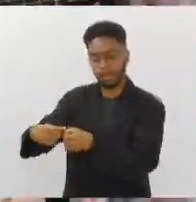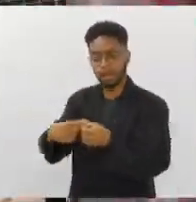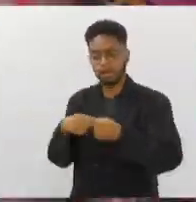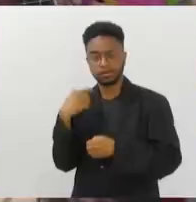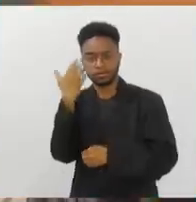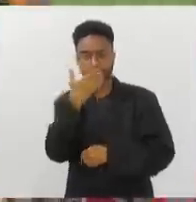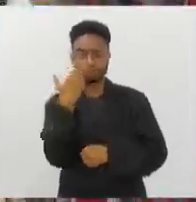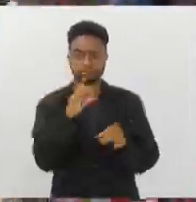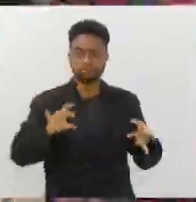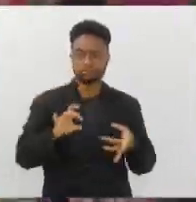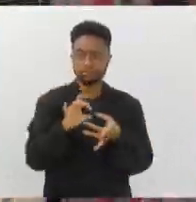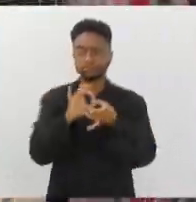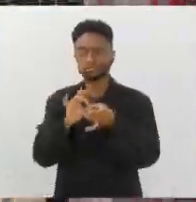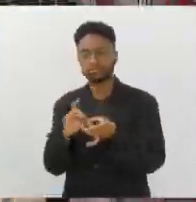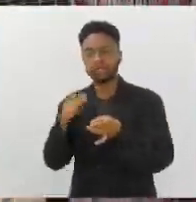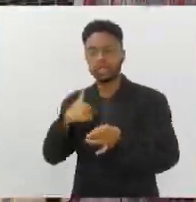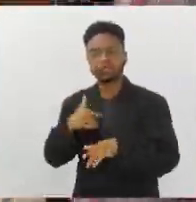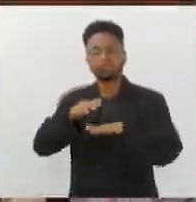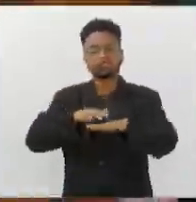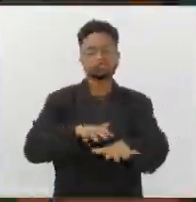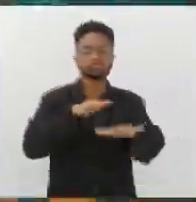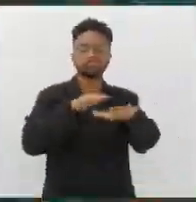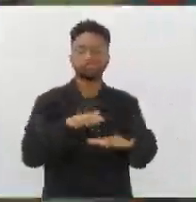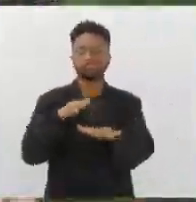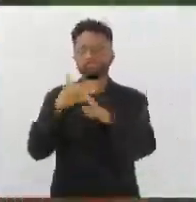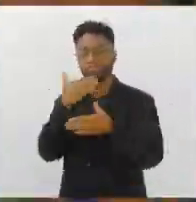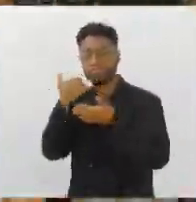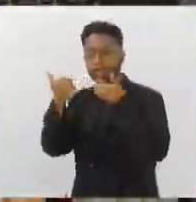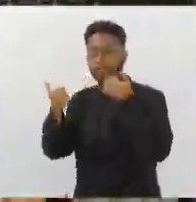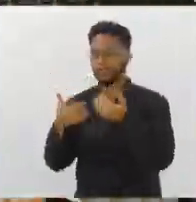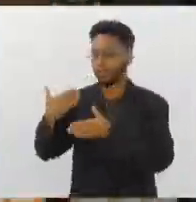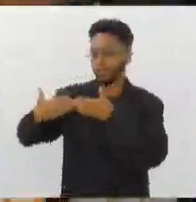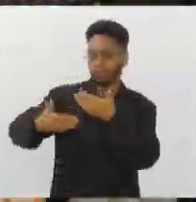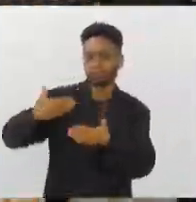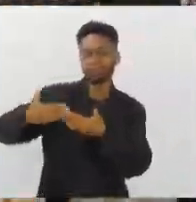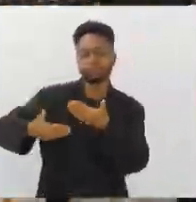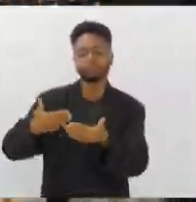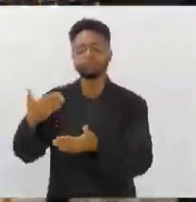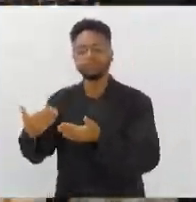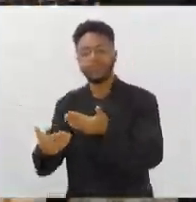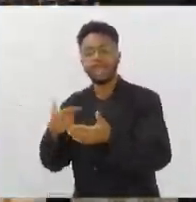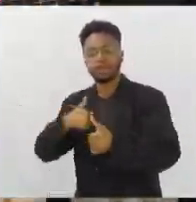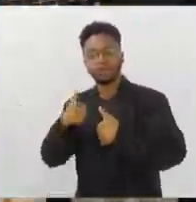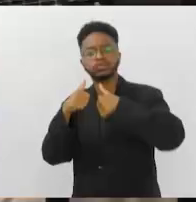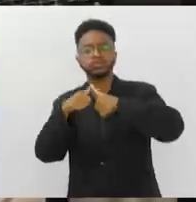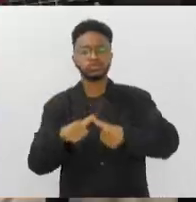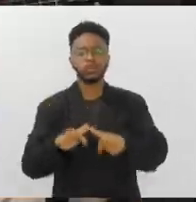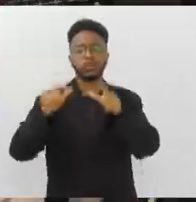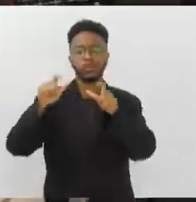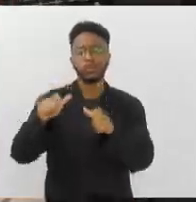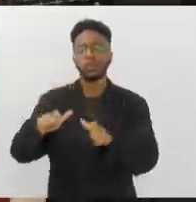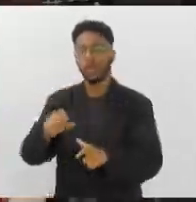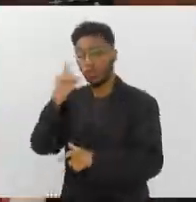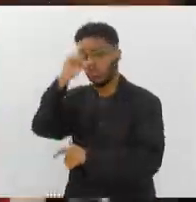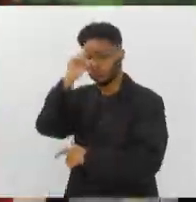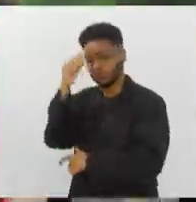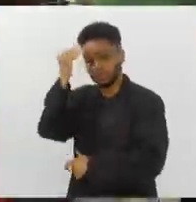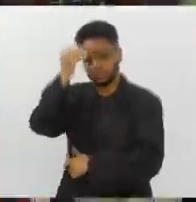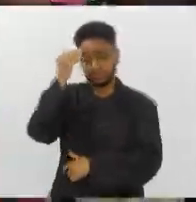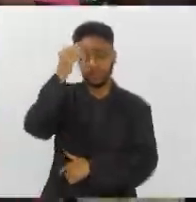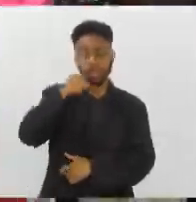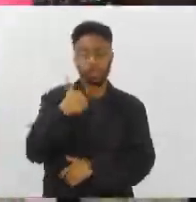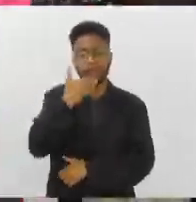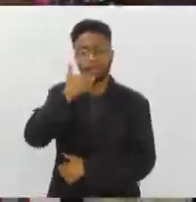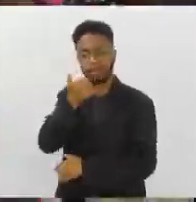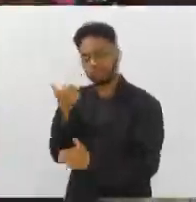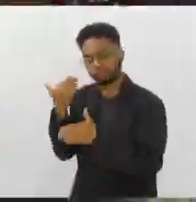no CPRJ que eu estou ficando bom. Aonde? Tô no hospício, é, tô